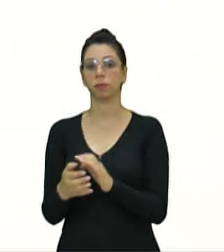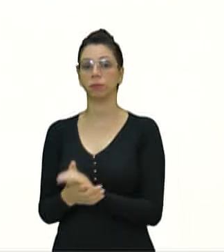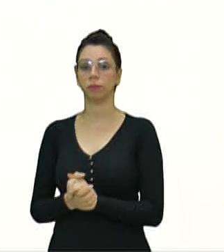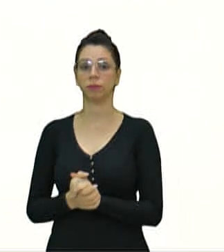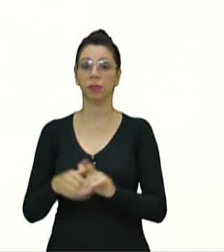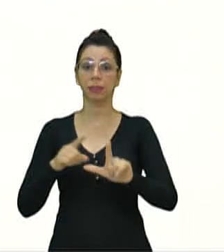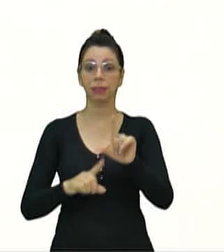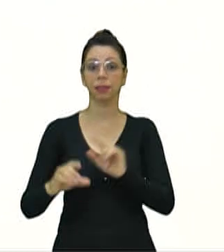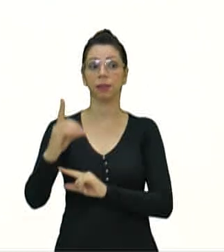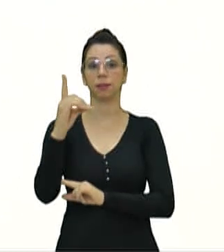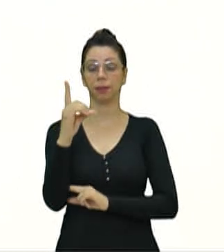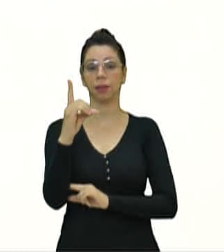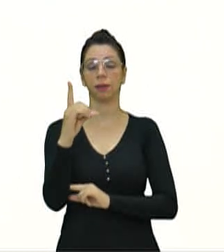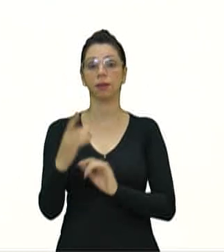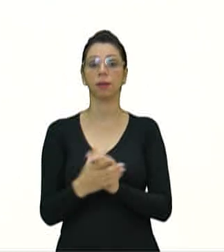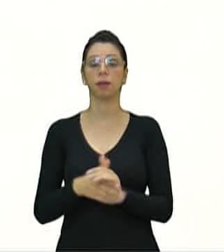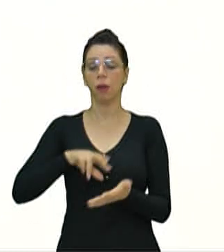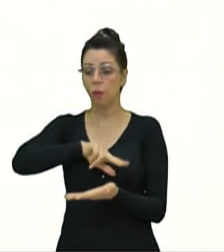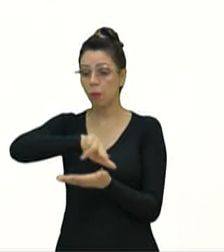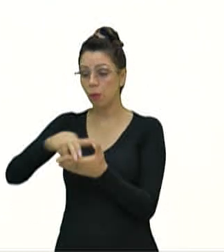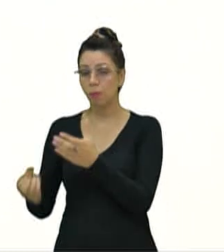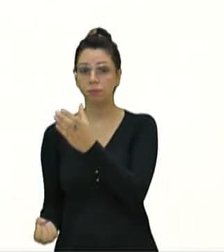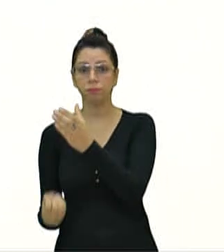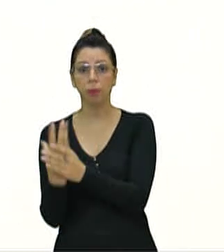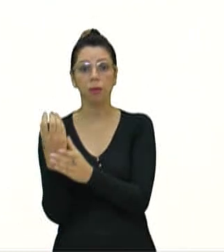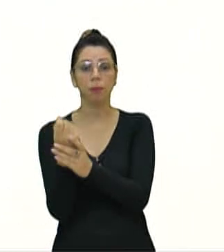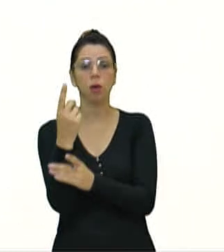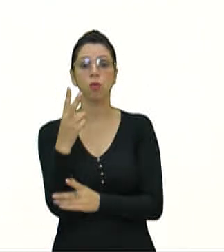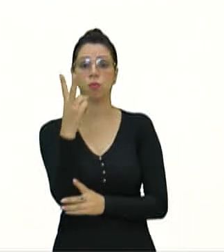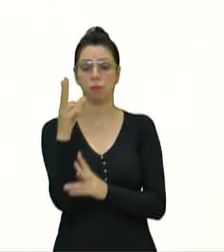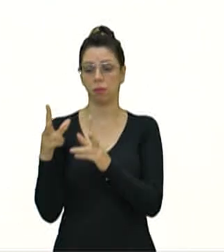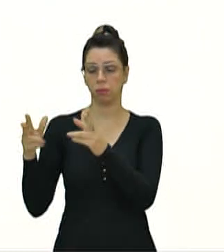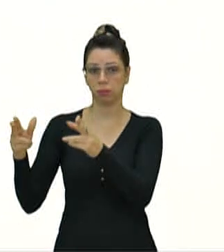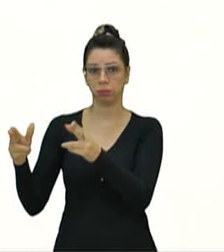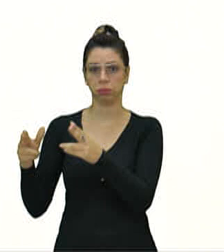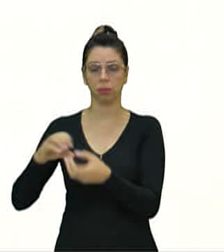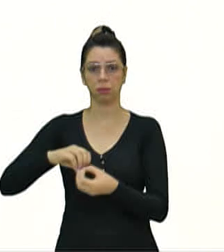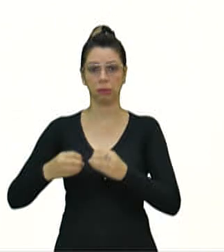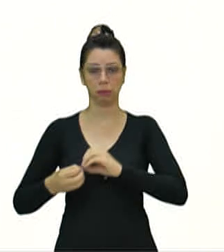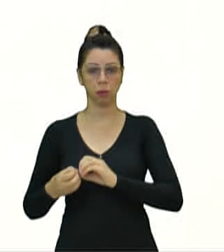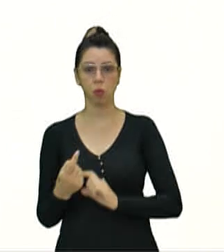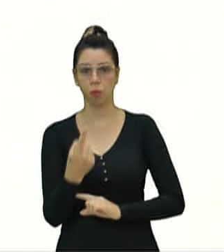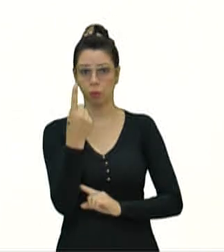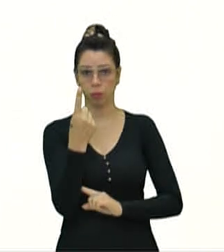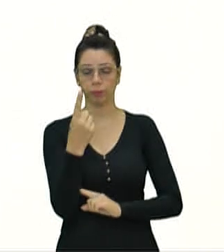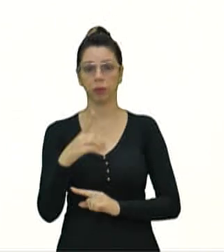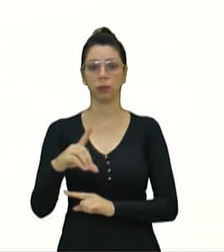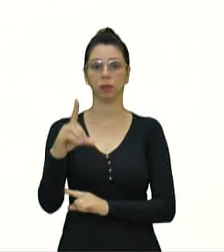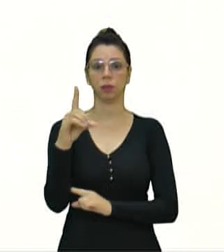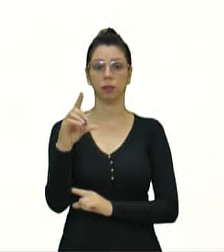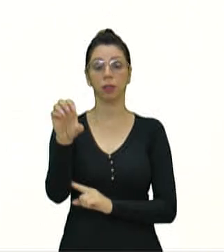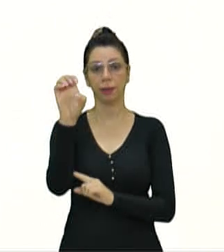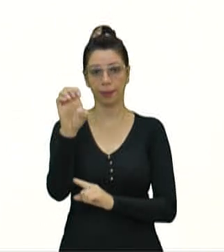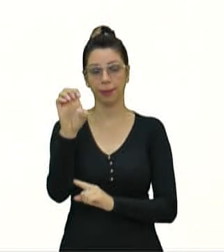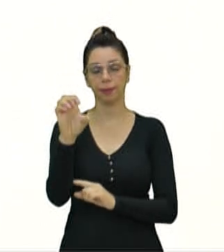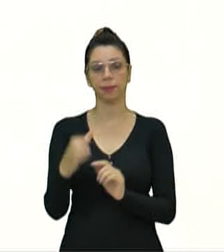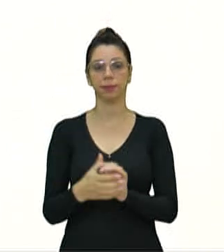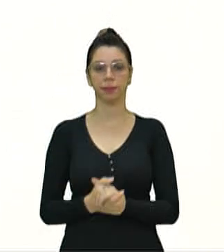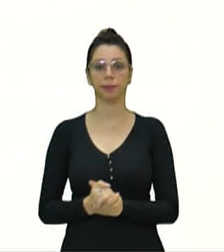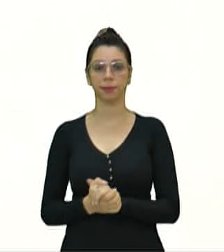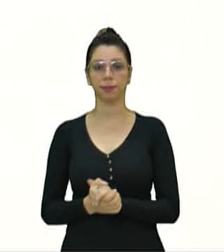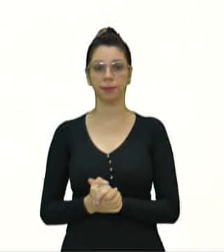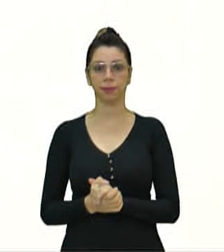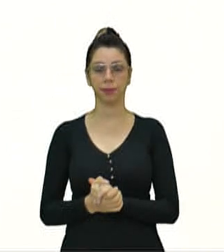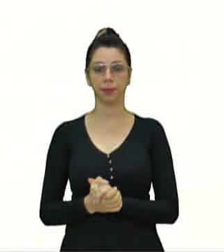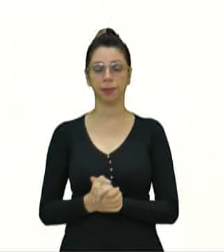D. Dá origem a vários indivíduos de uma só vez e assexuada a apenas um. Letra E. Só ocorre entre